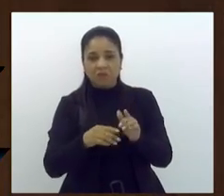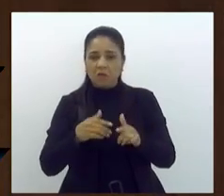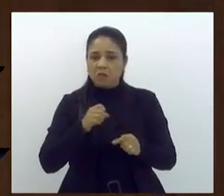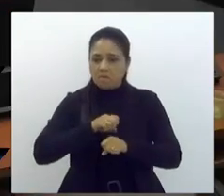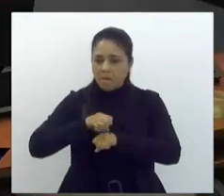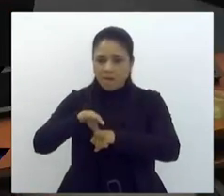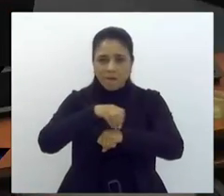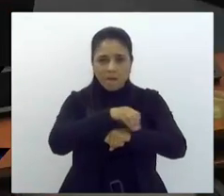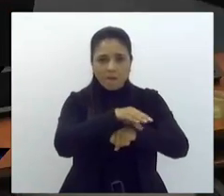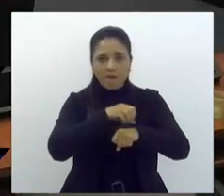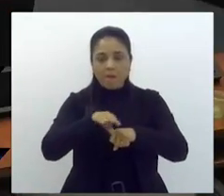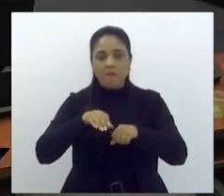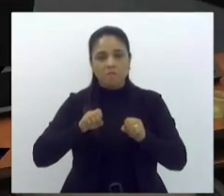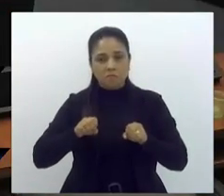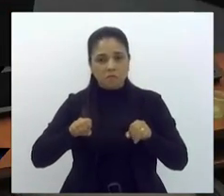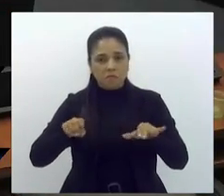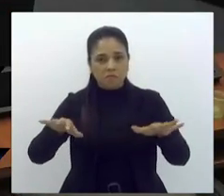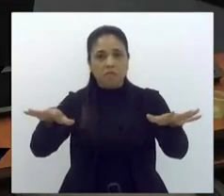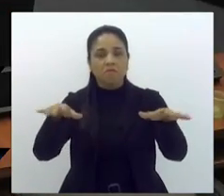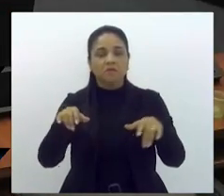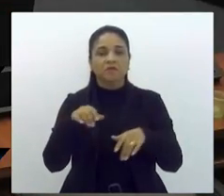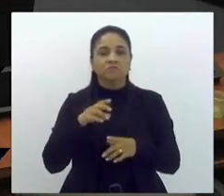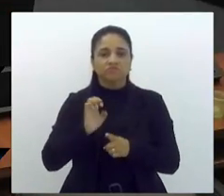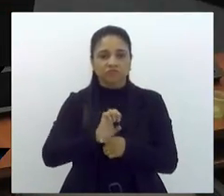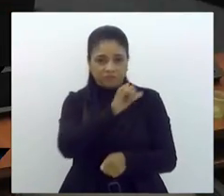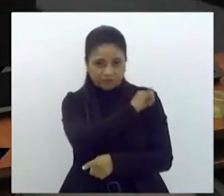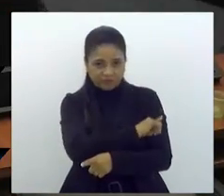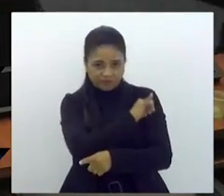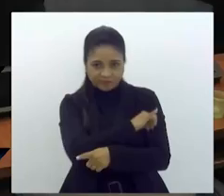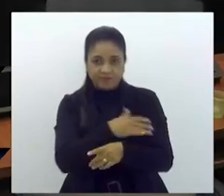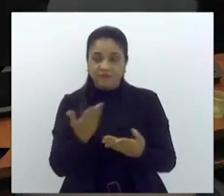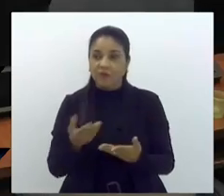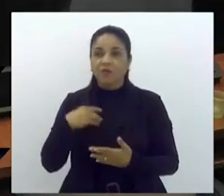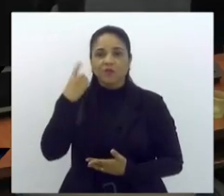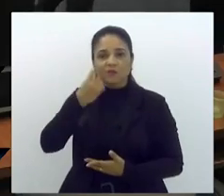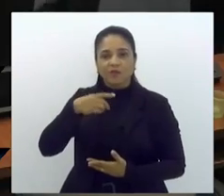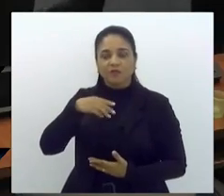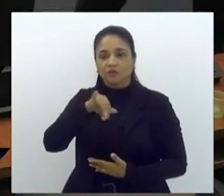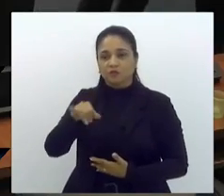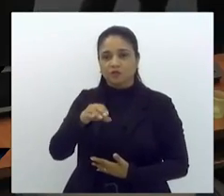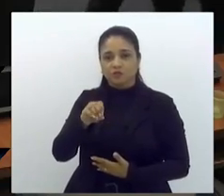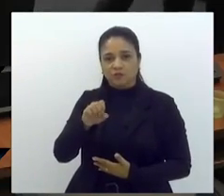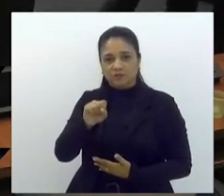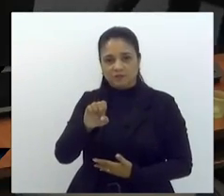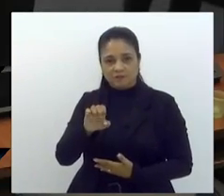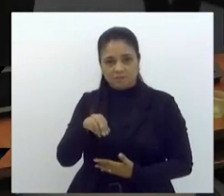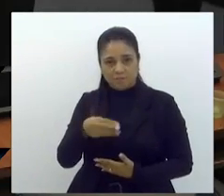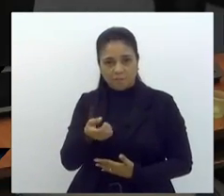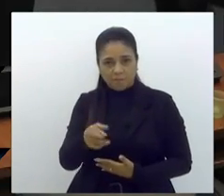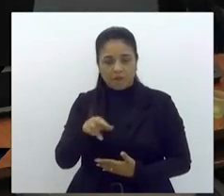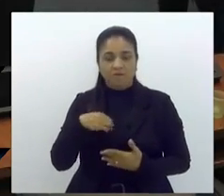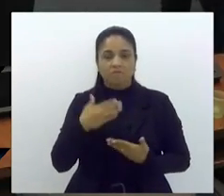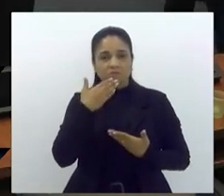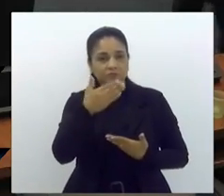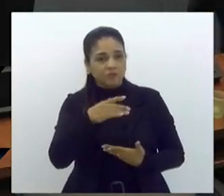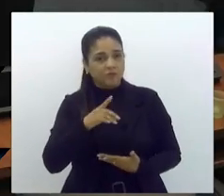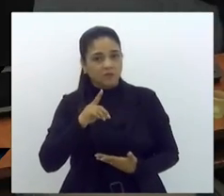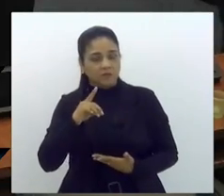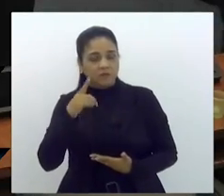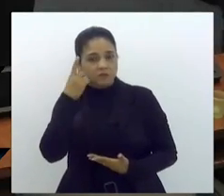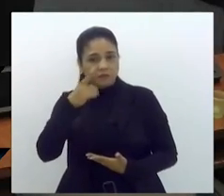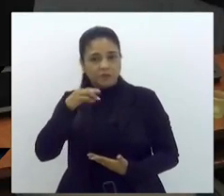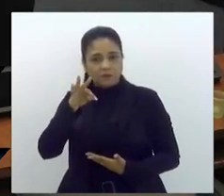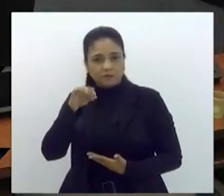obrigado Muito obrigado Presidente Deputado Professor Josemar primeiro eu quero solicitar o deputado Tande Vieira